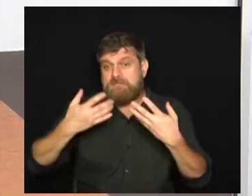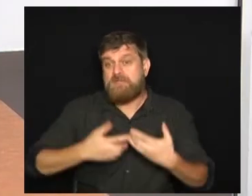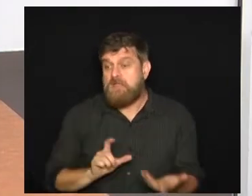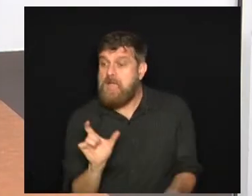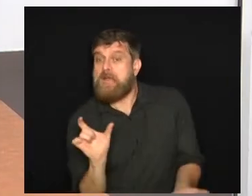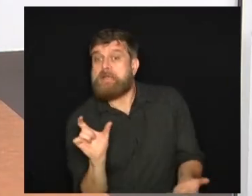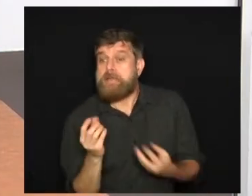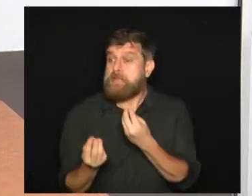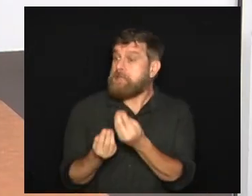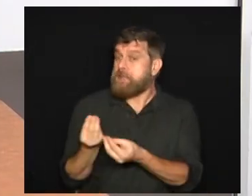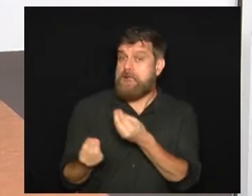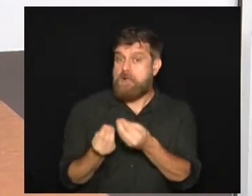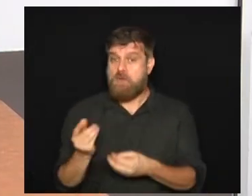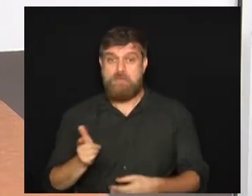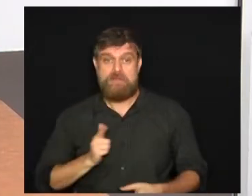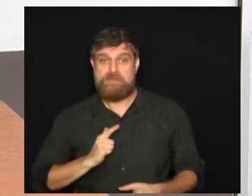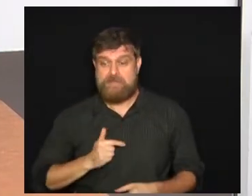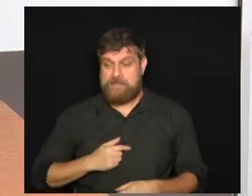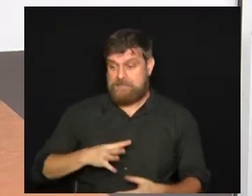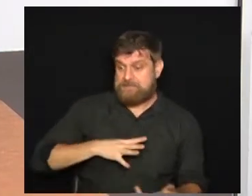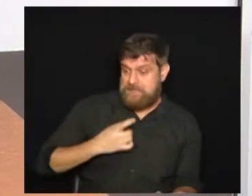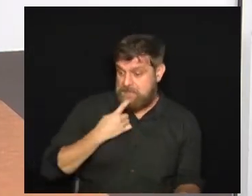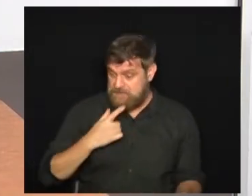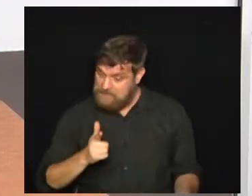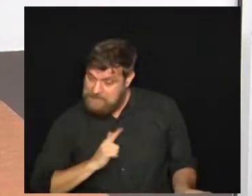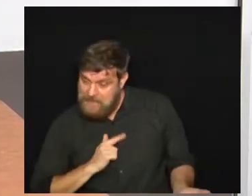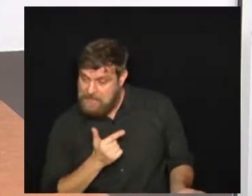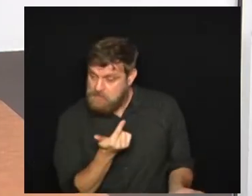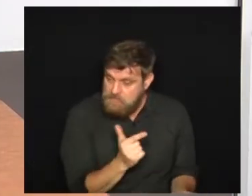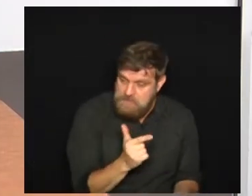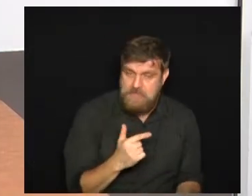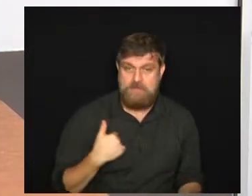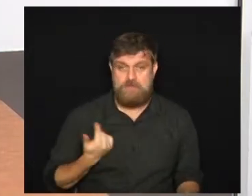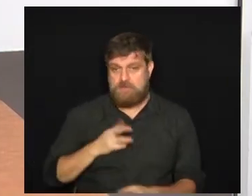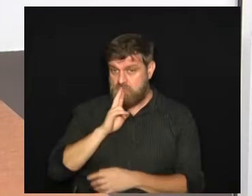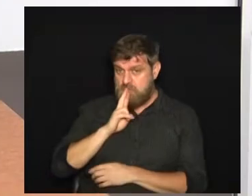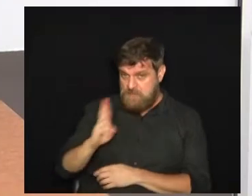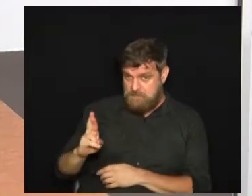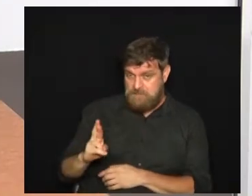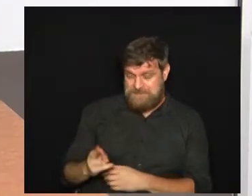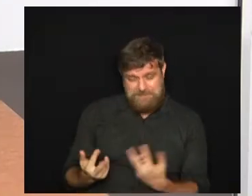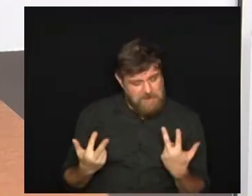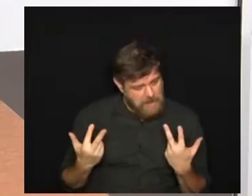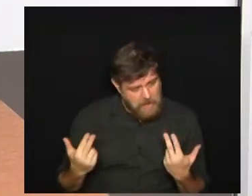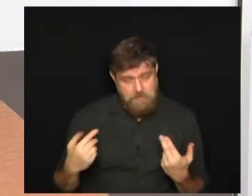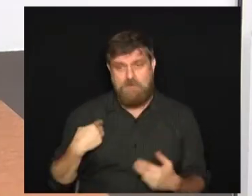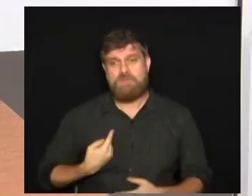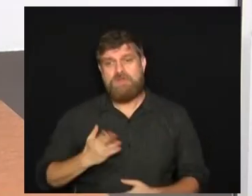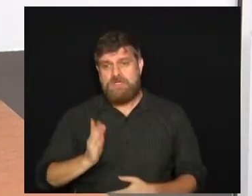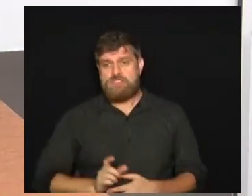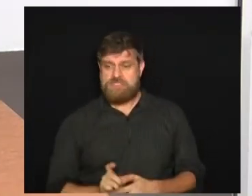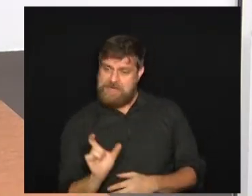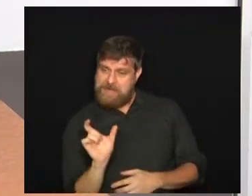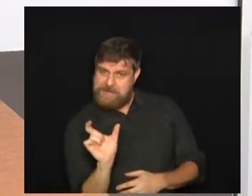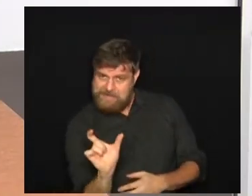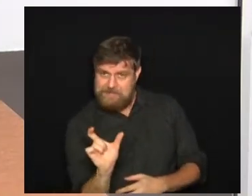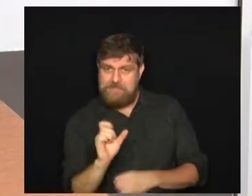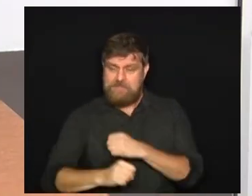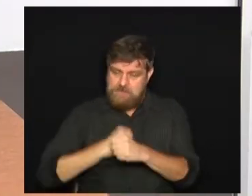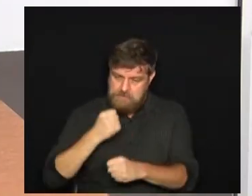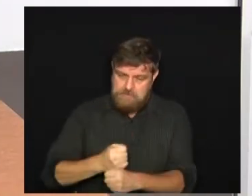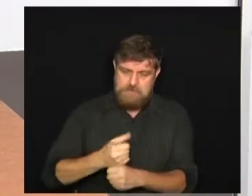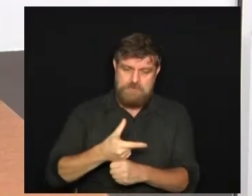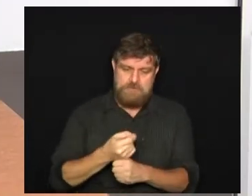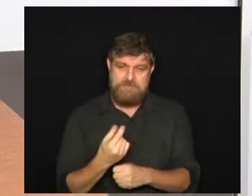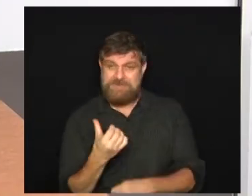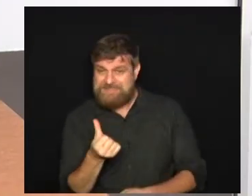como é que tá, né? Vai ter, Campinas vai ter, não vai ter? Aí nós falamos exatamente isso, que nós já temos desde 2016, que ela é até mais